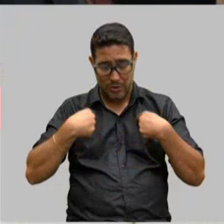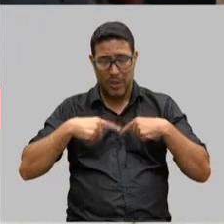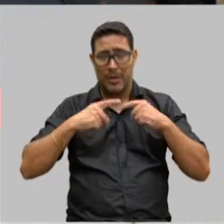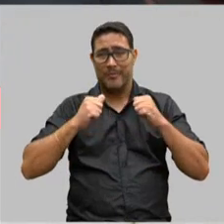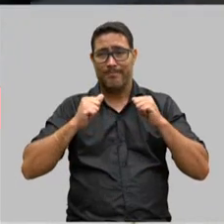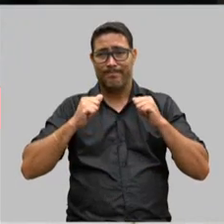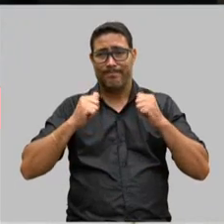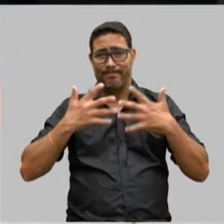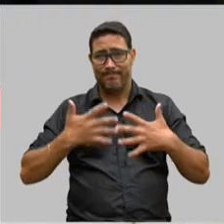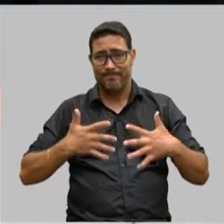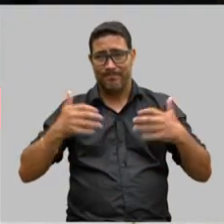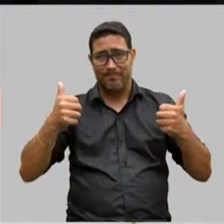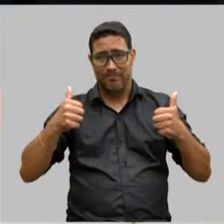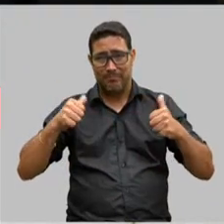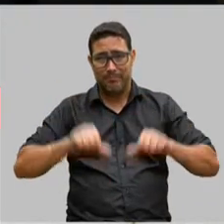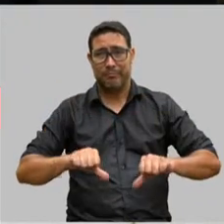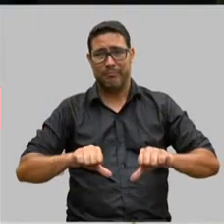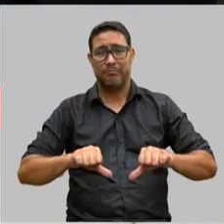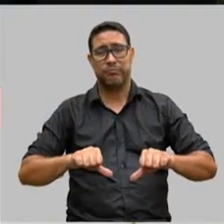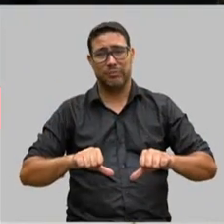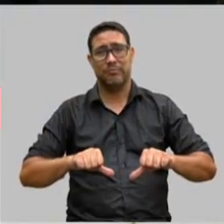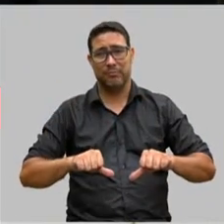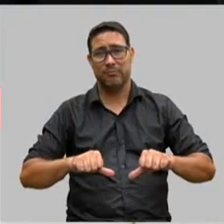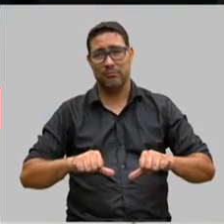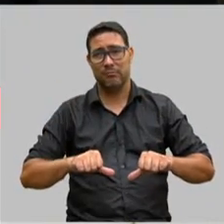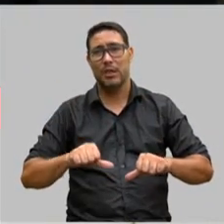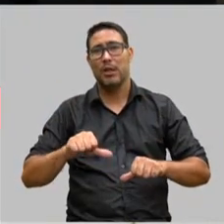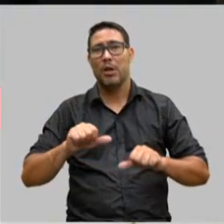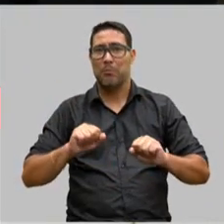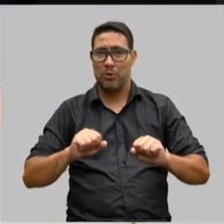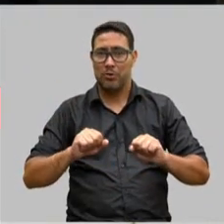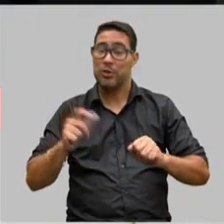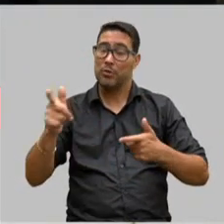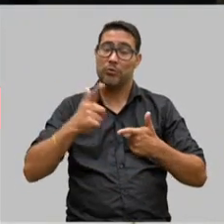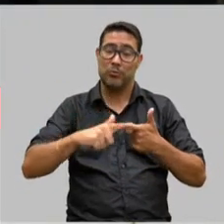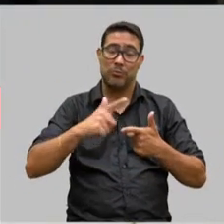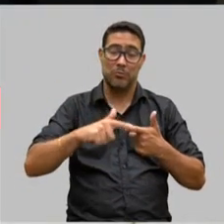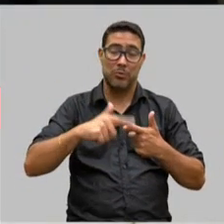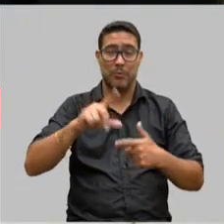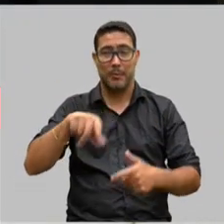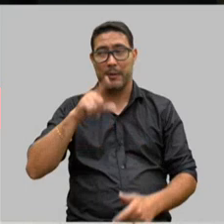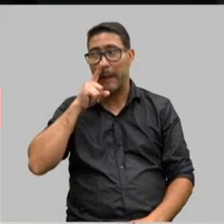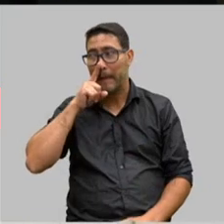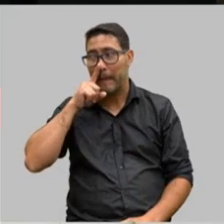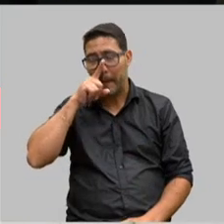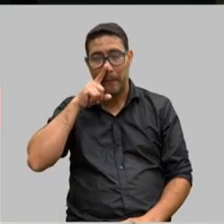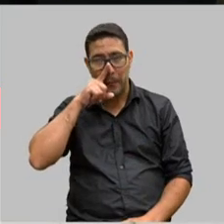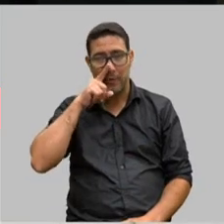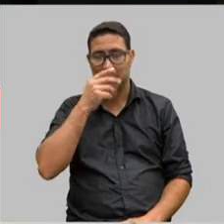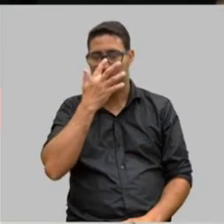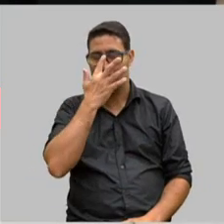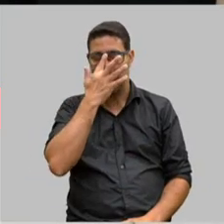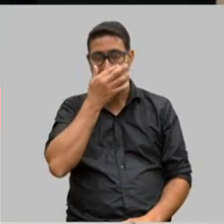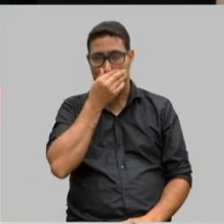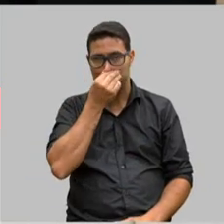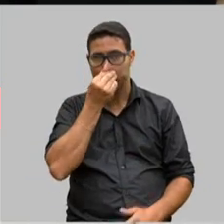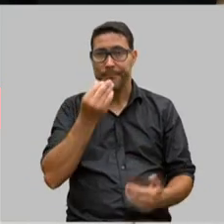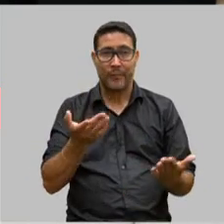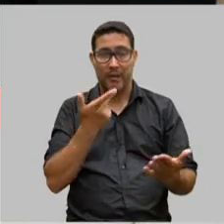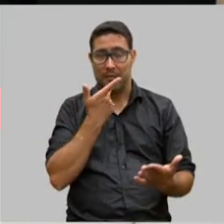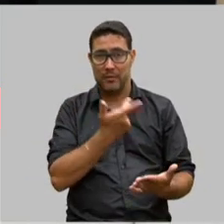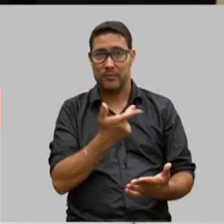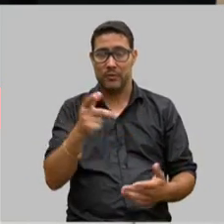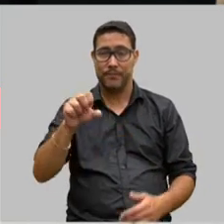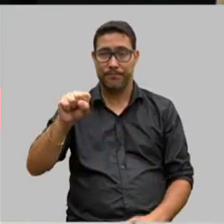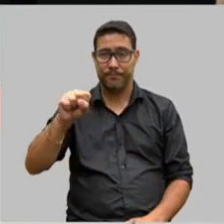a óbito. Então, são todos problemas gravíssimos. Falando de secas, nós temos secas